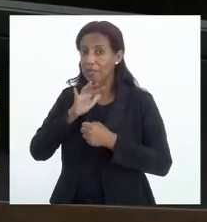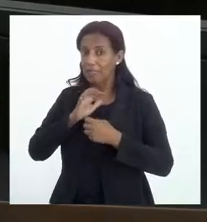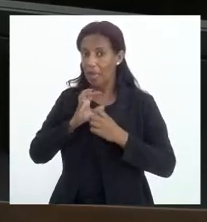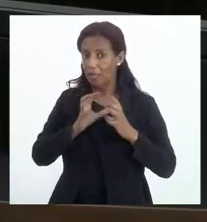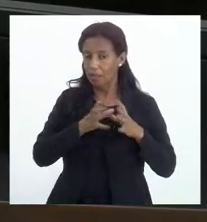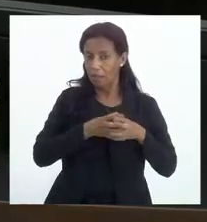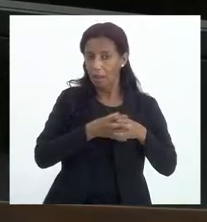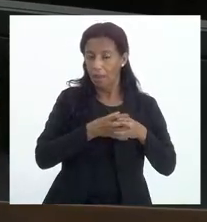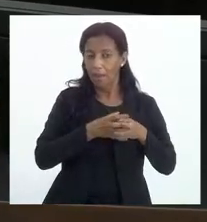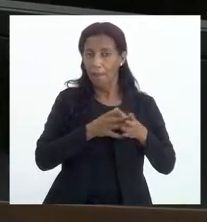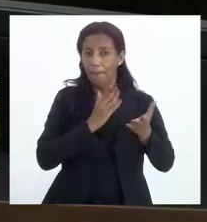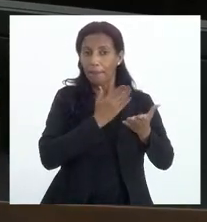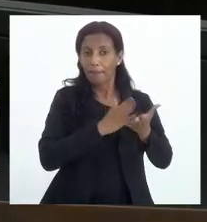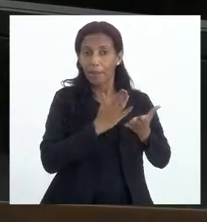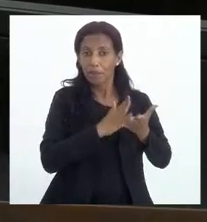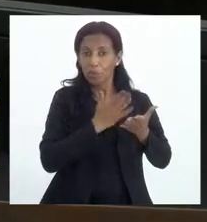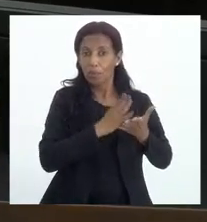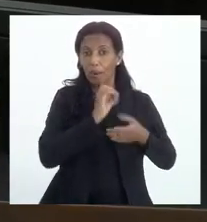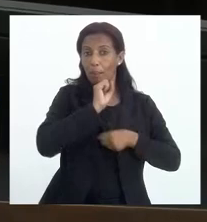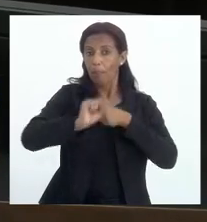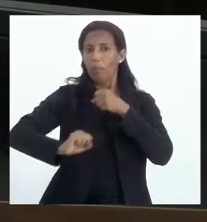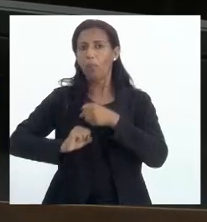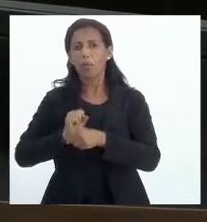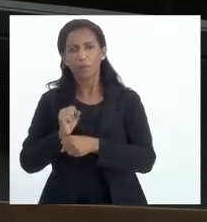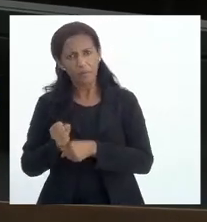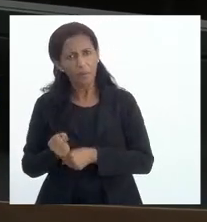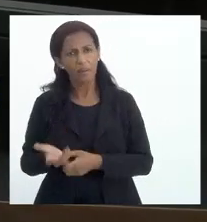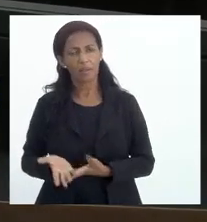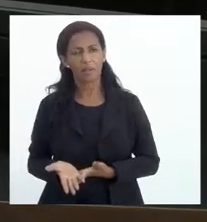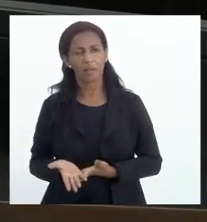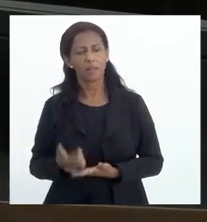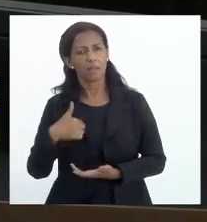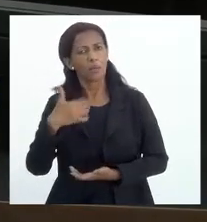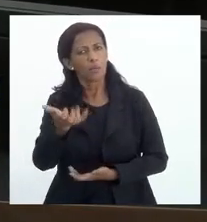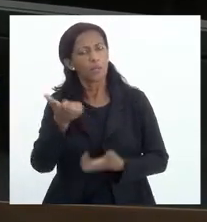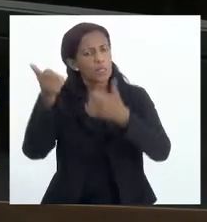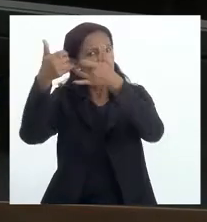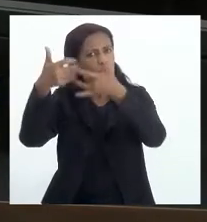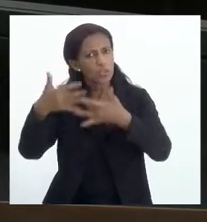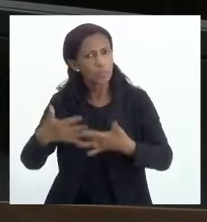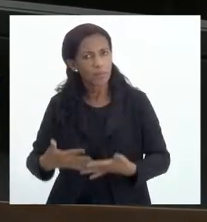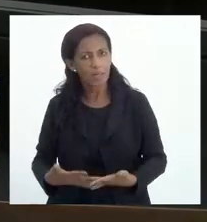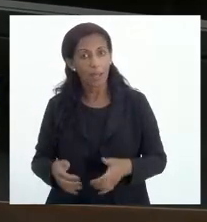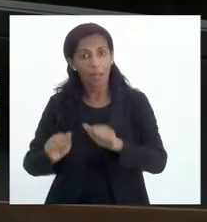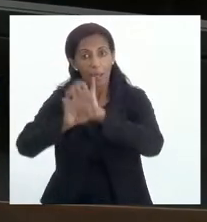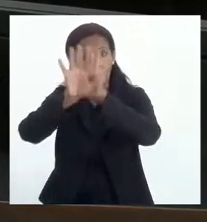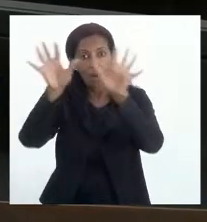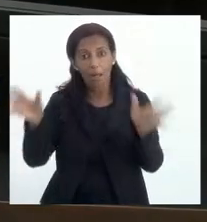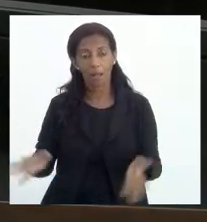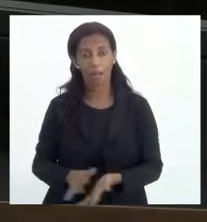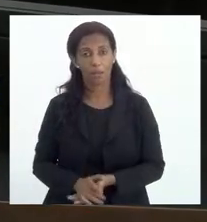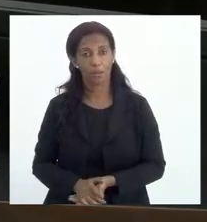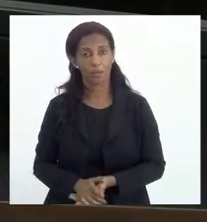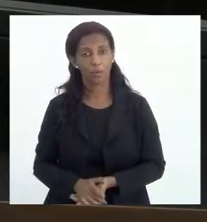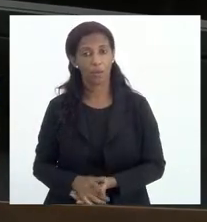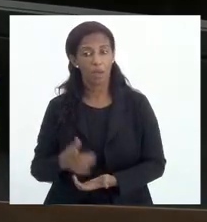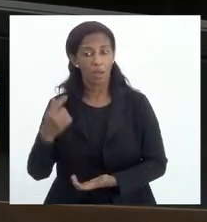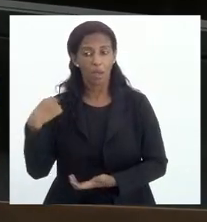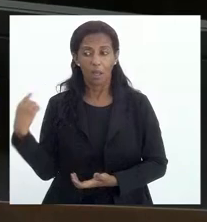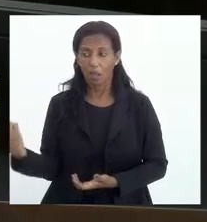sobrar o máximo possível para empurrar para o ano que vem. Então, eu gostaria muito de explicar isso para deixar claro que a gente não